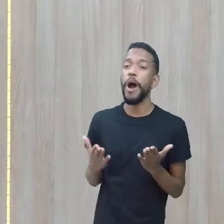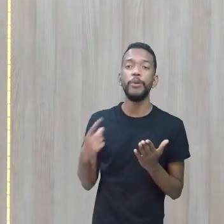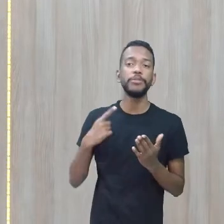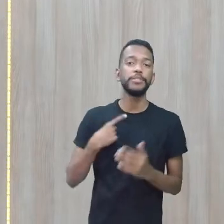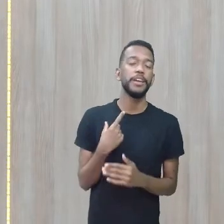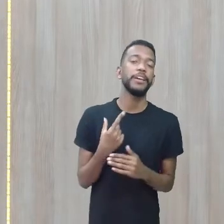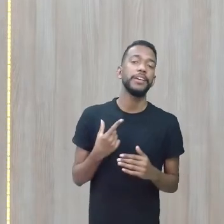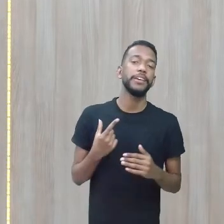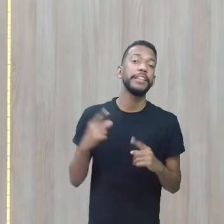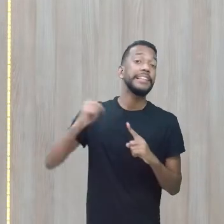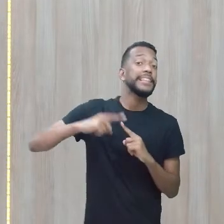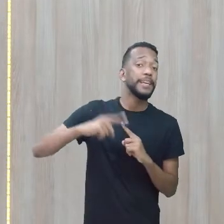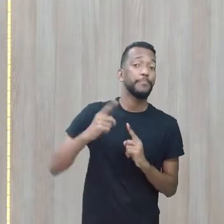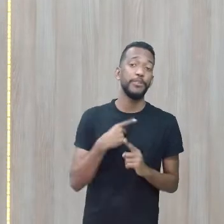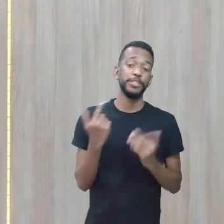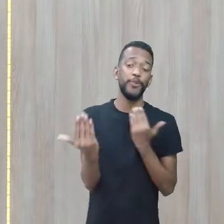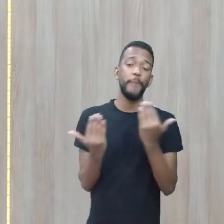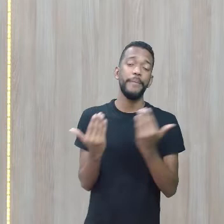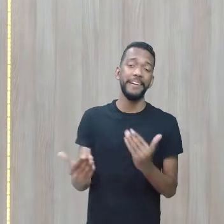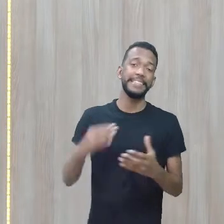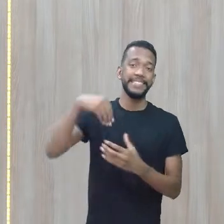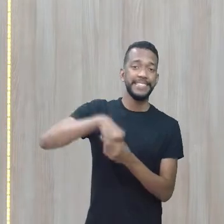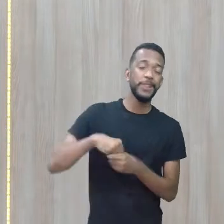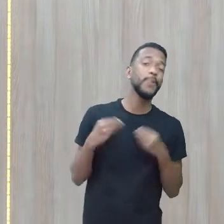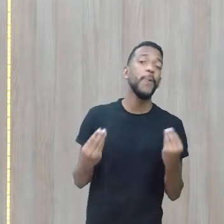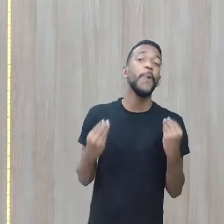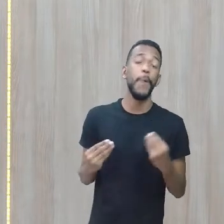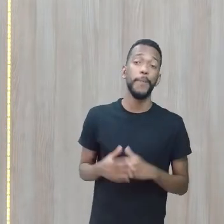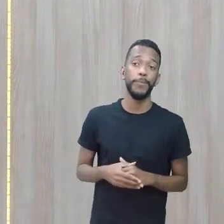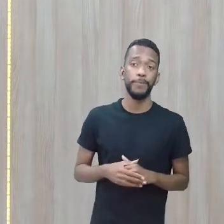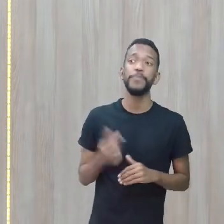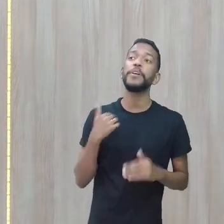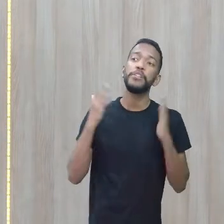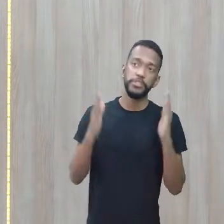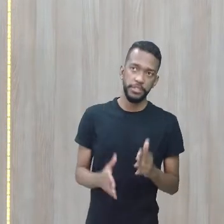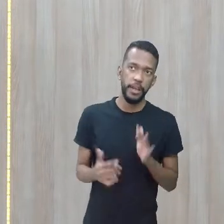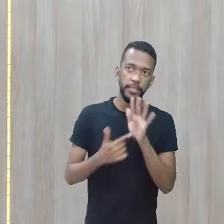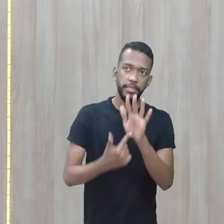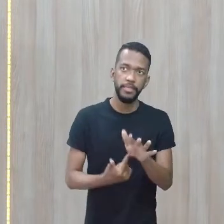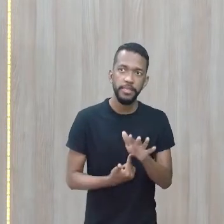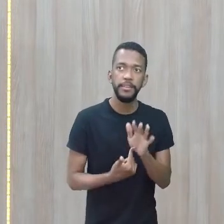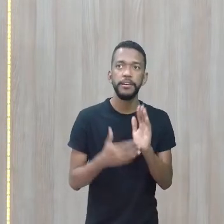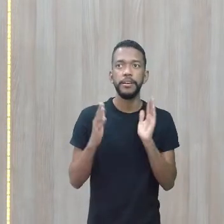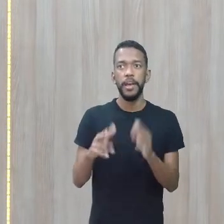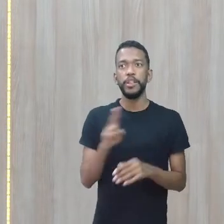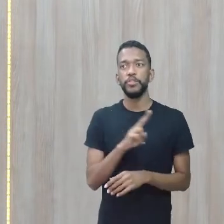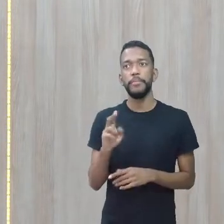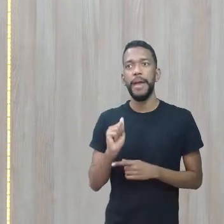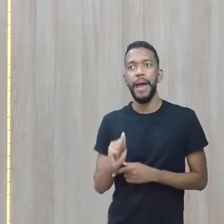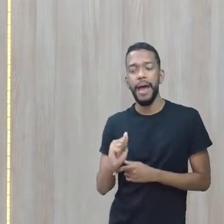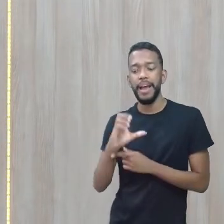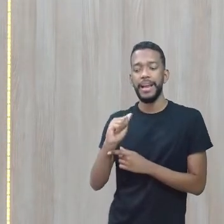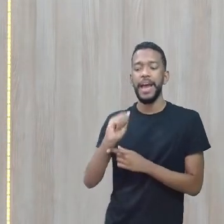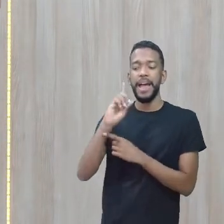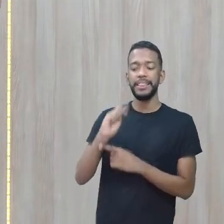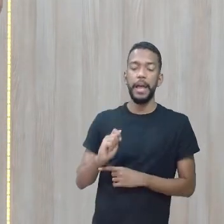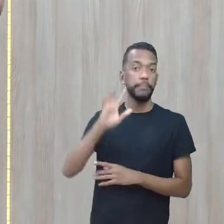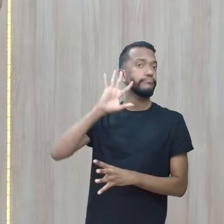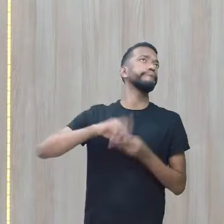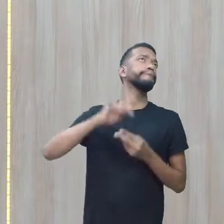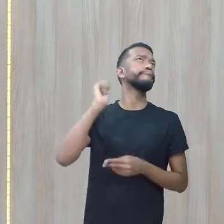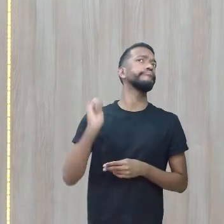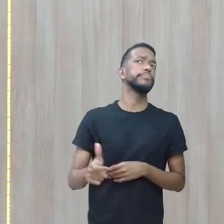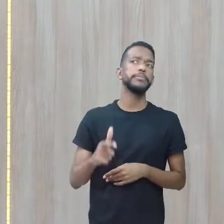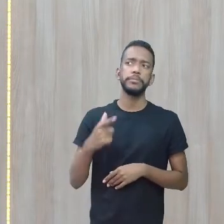que é a comparação que a gente está fazendo aí, né? Eu dei a dica lá da palavrinha a cada, né? Então, essa noção